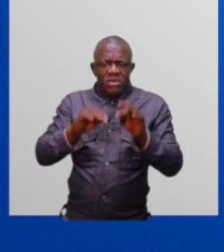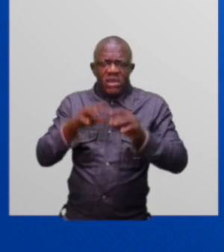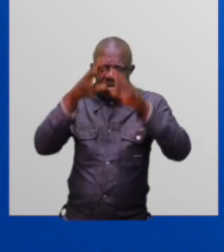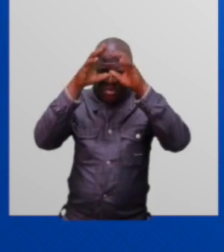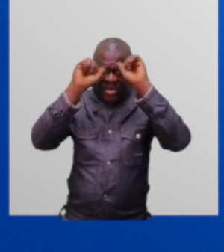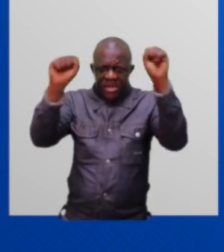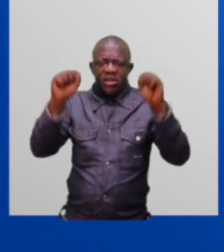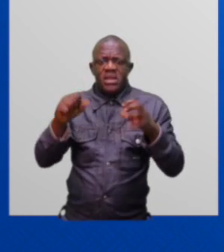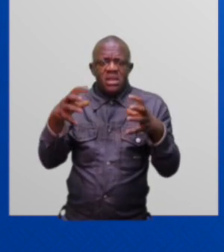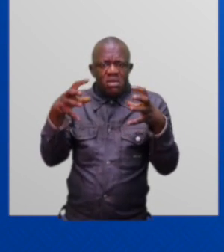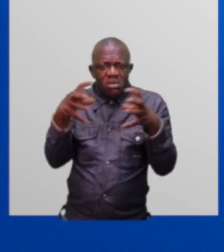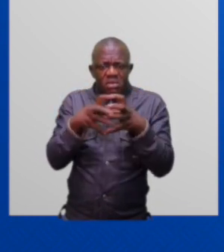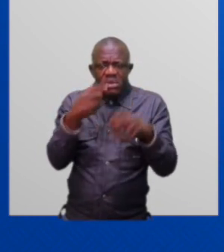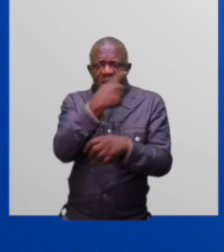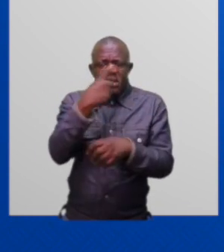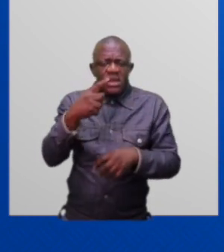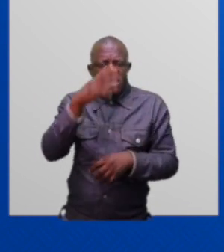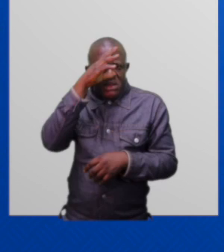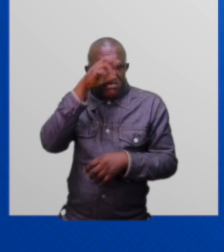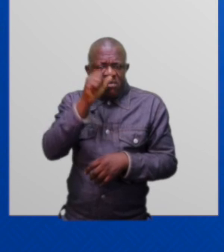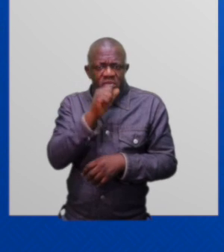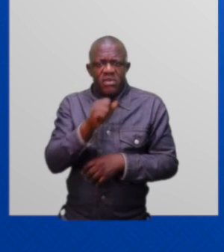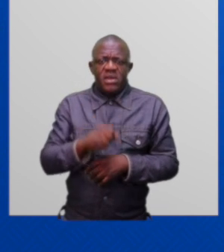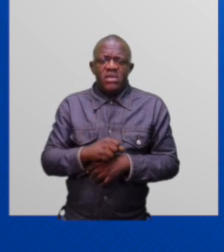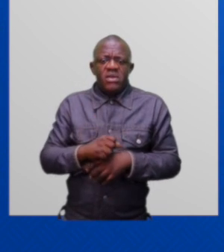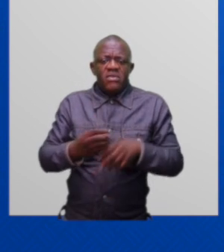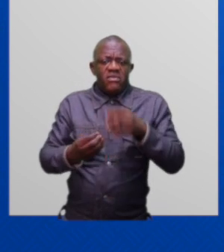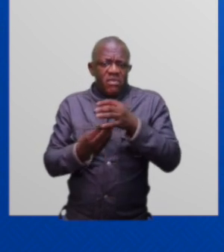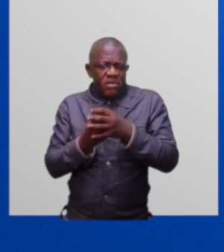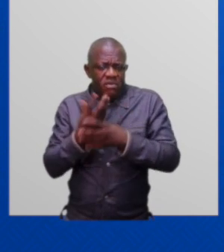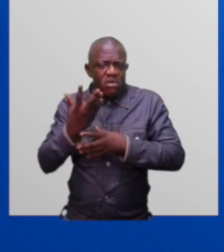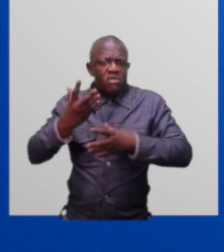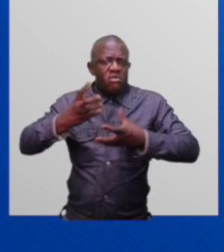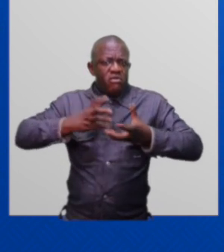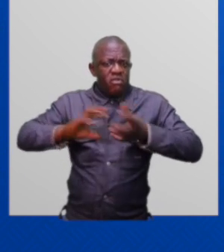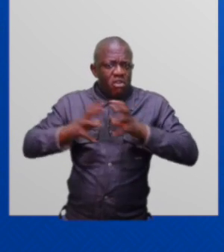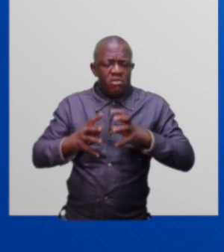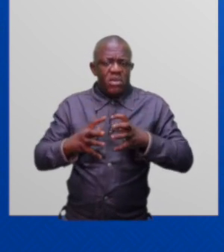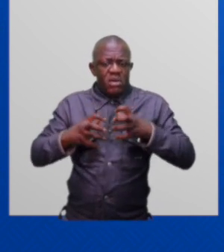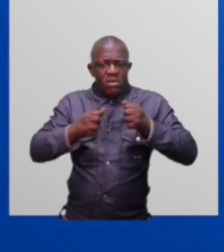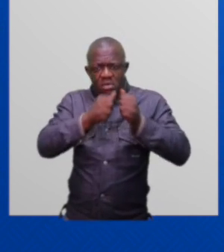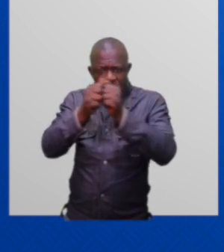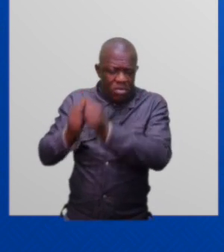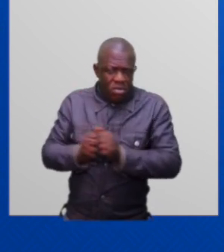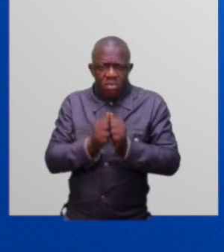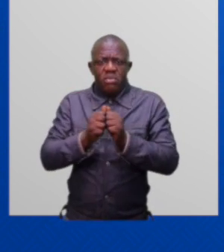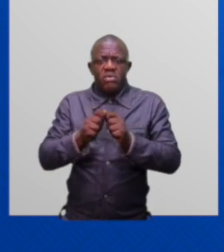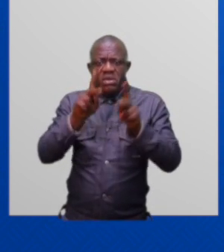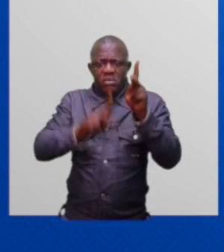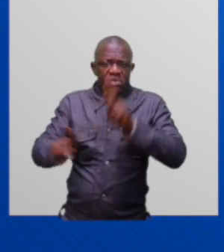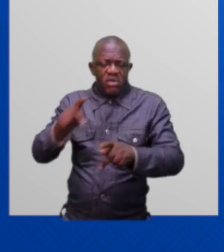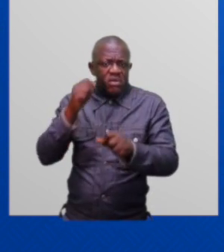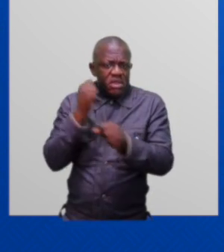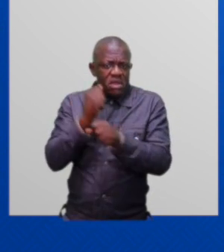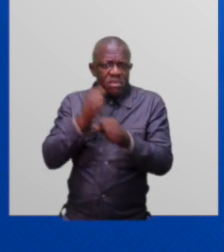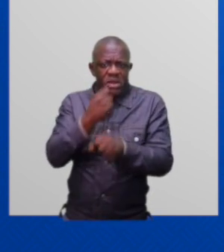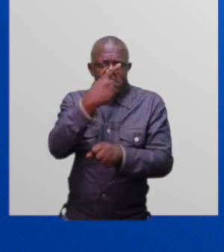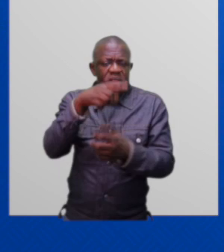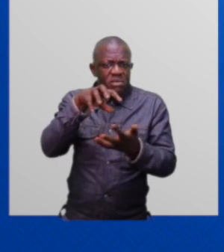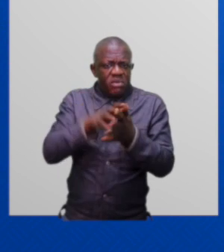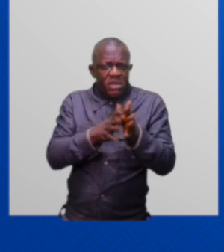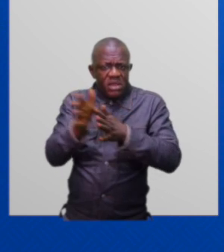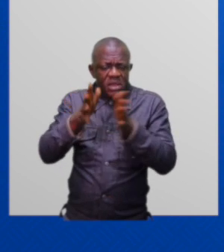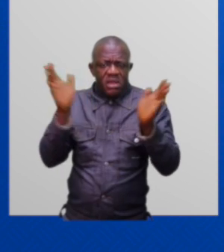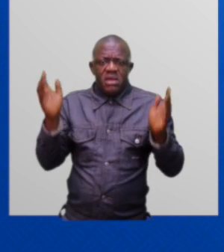da Comissão Administrativa que formará o órgão executivo crucial do município, dotado